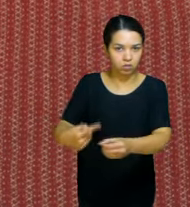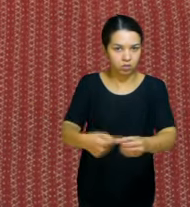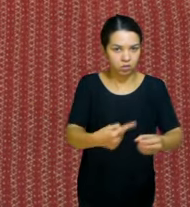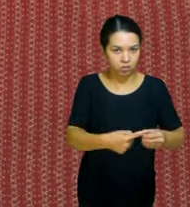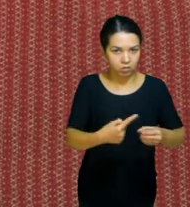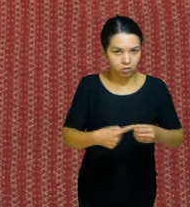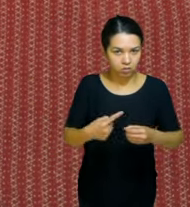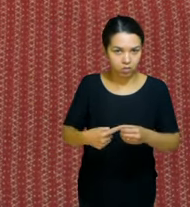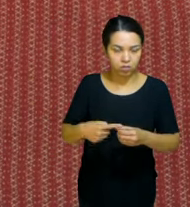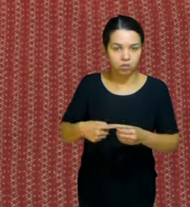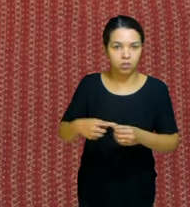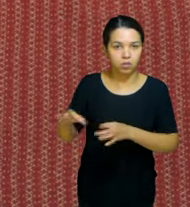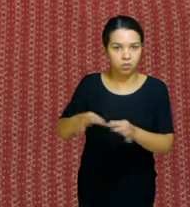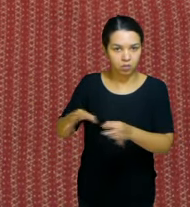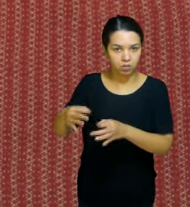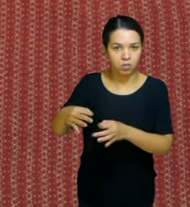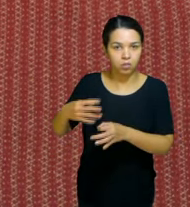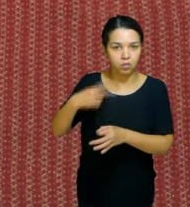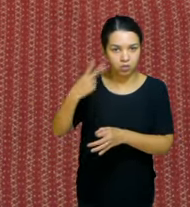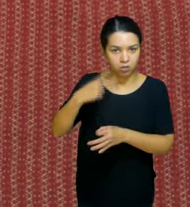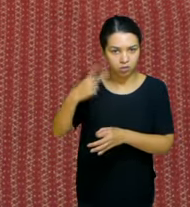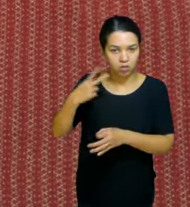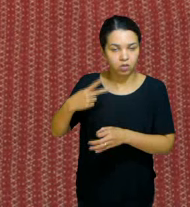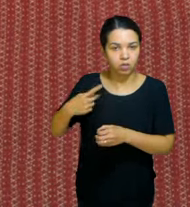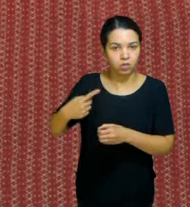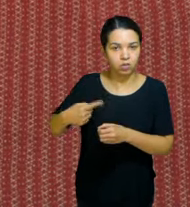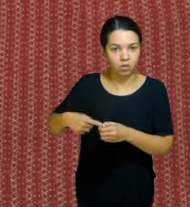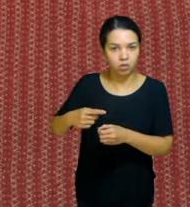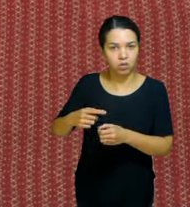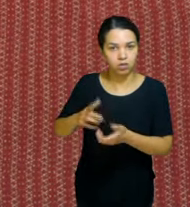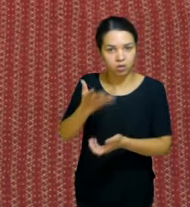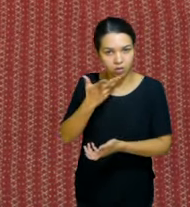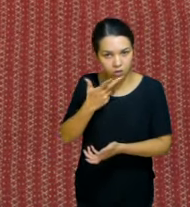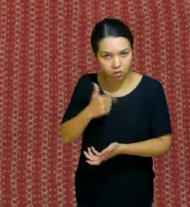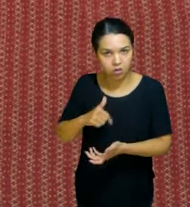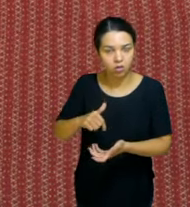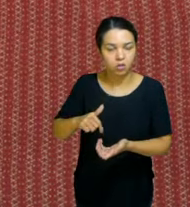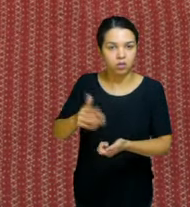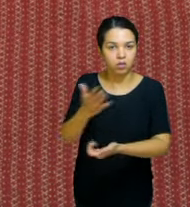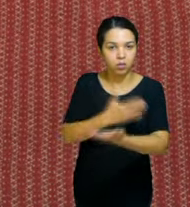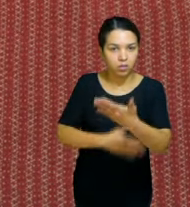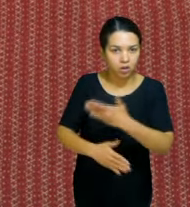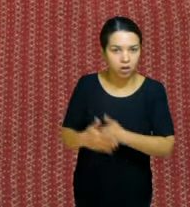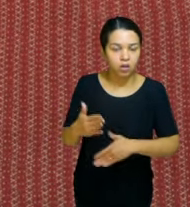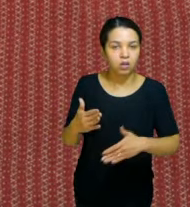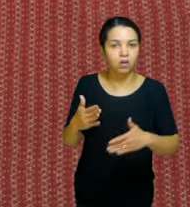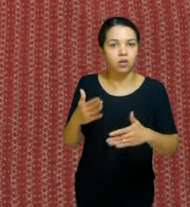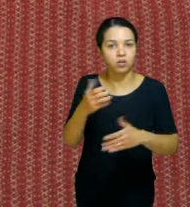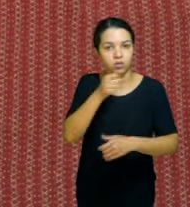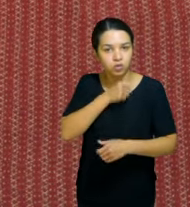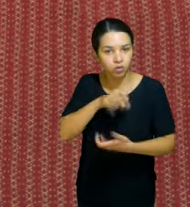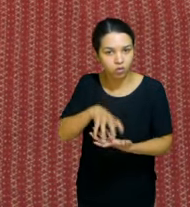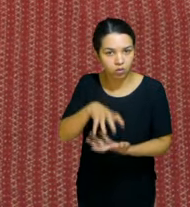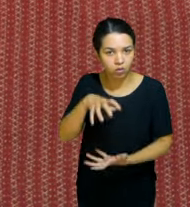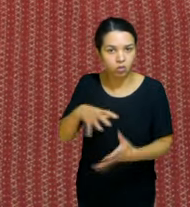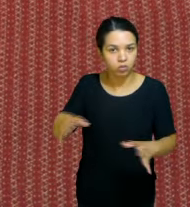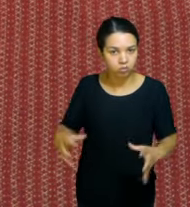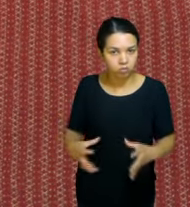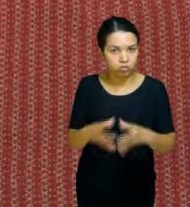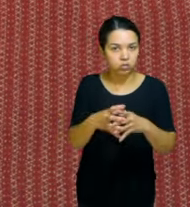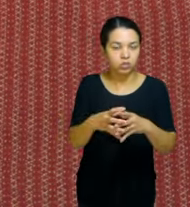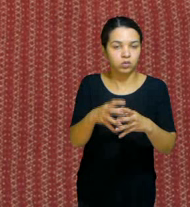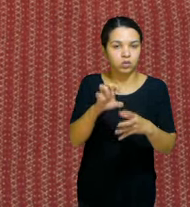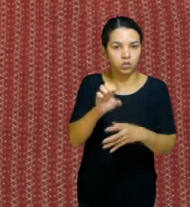fazem a política pública esportiva com as crianças, com os para-atletas, com os idosos, e faz a junção com a FESPORTE,